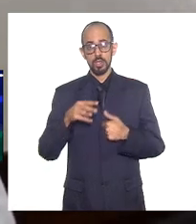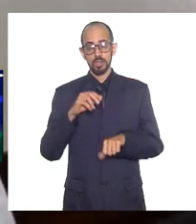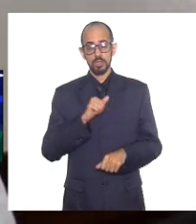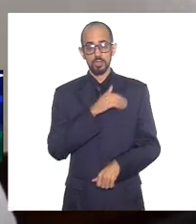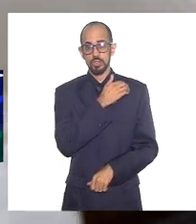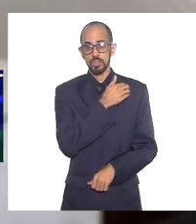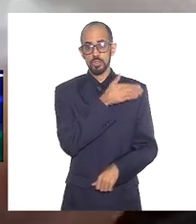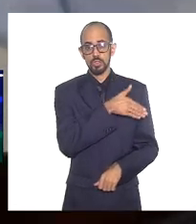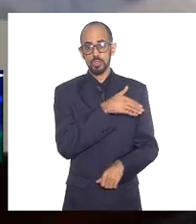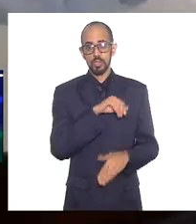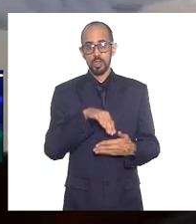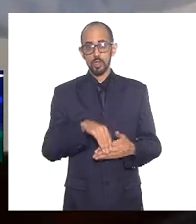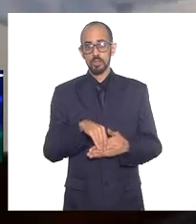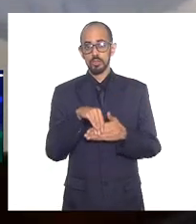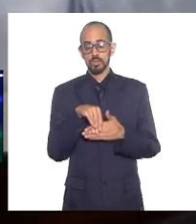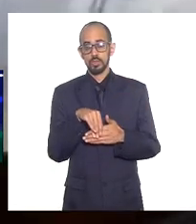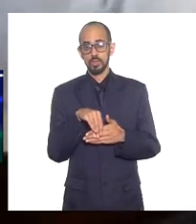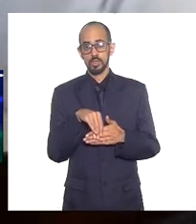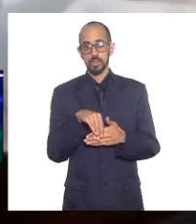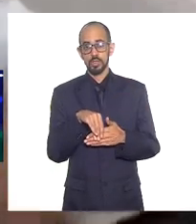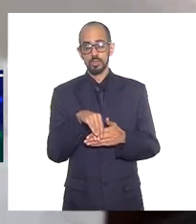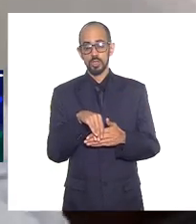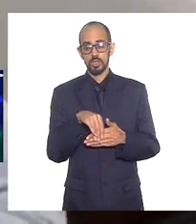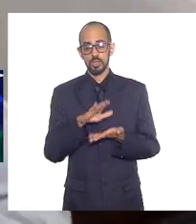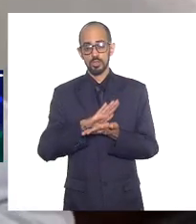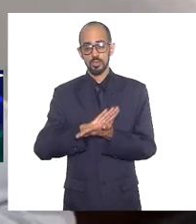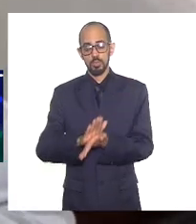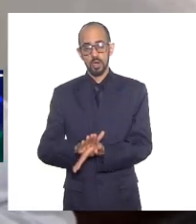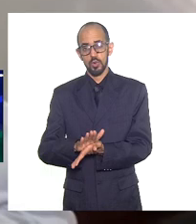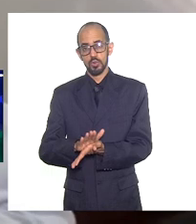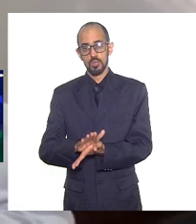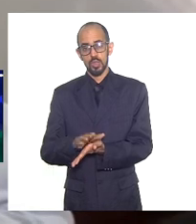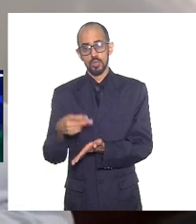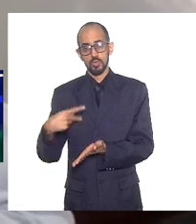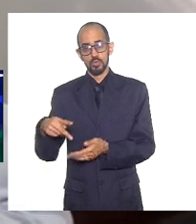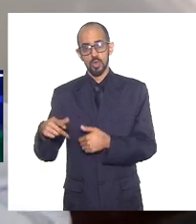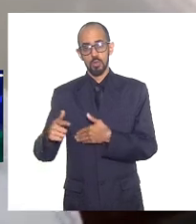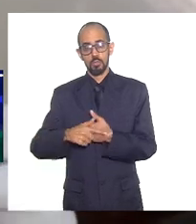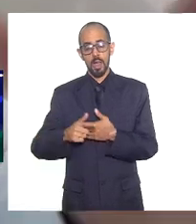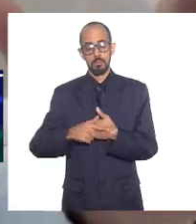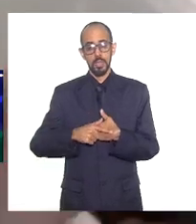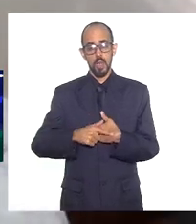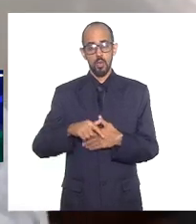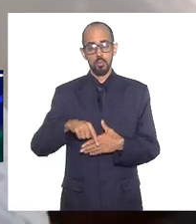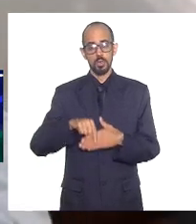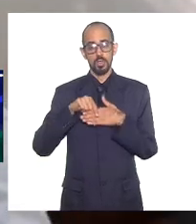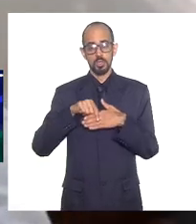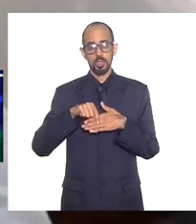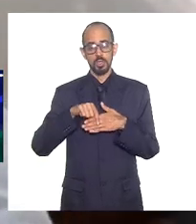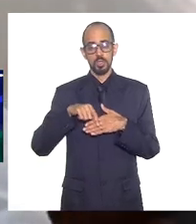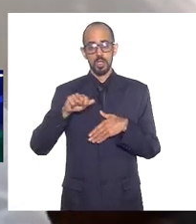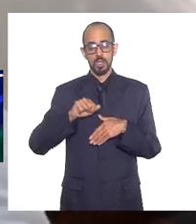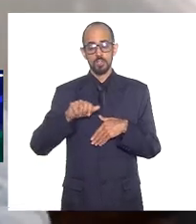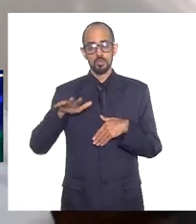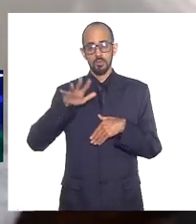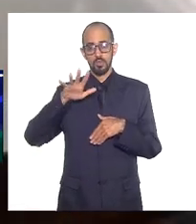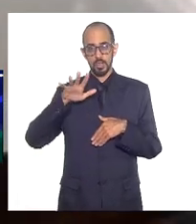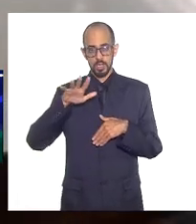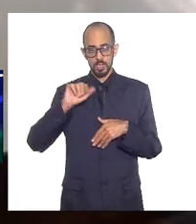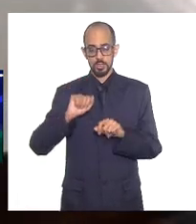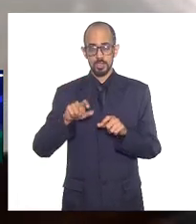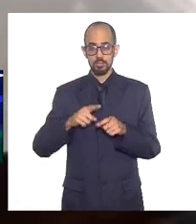suas lideranças e de criminalização do seu papel como líderes comunitários. Por isso, faço aqui essa declaração de